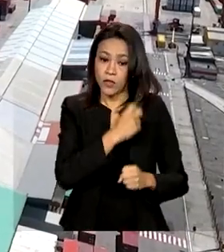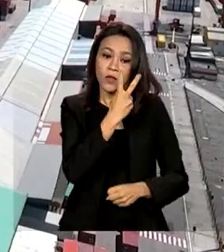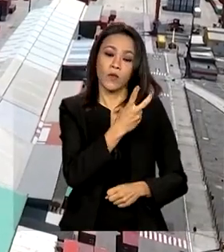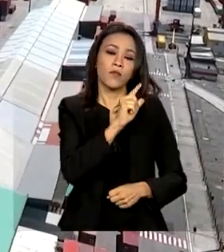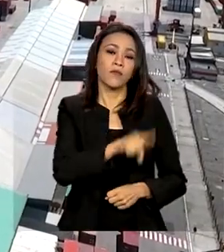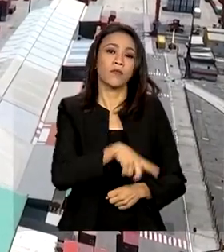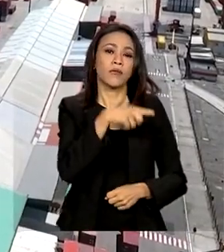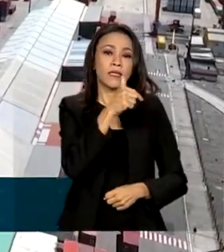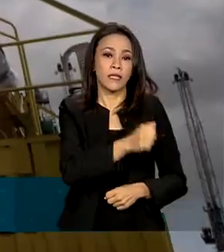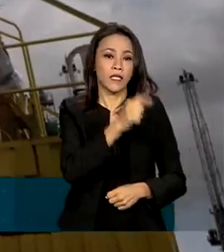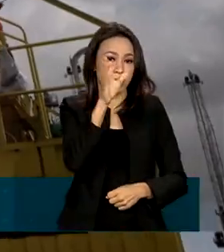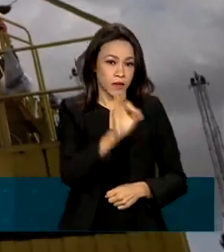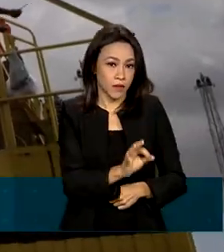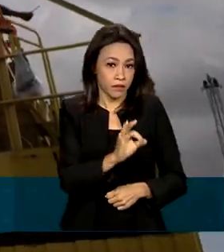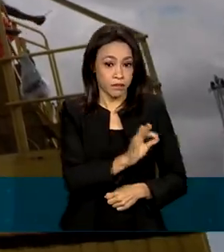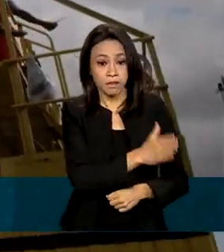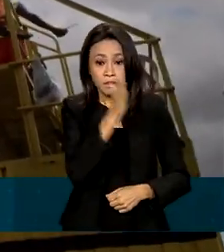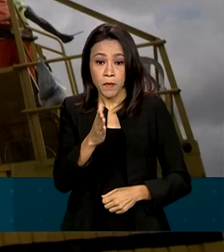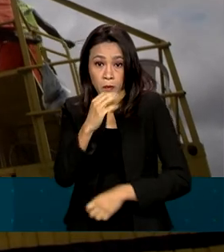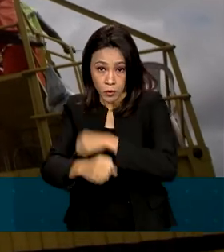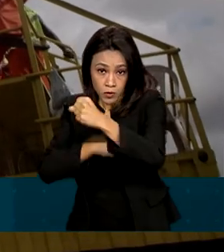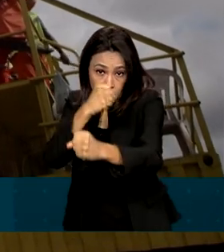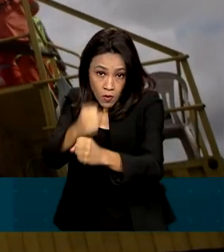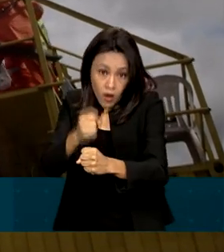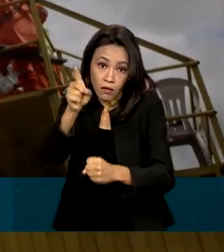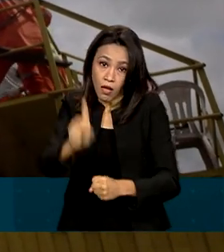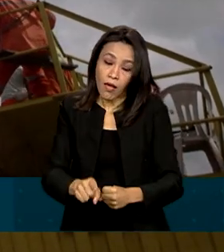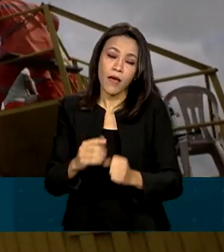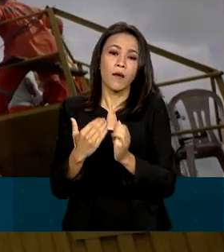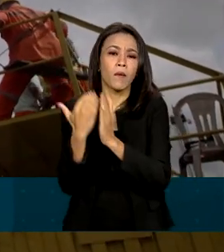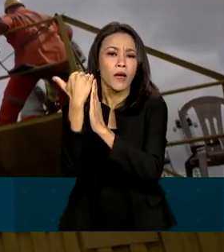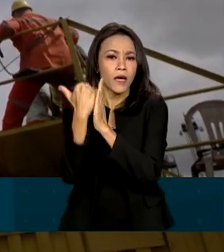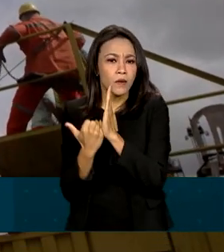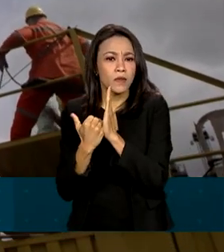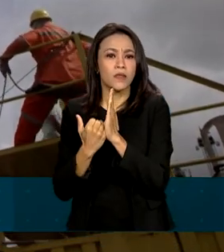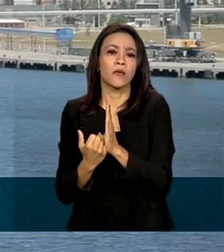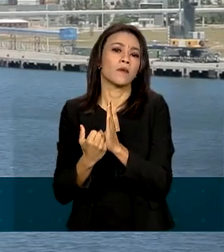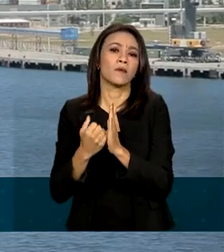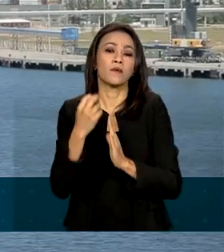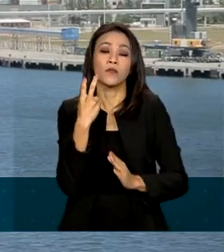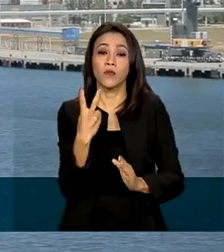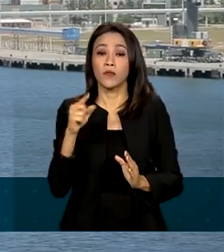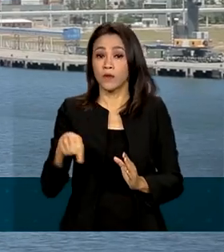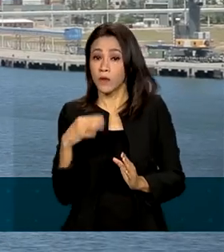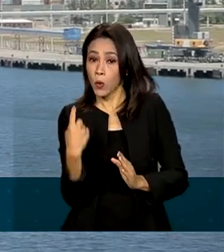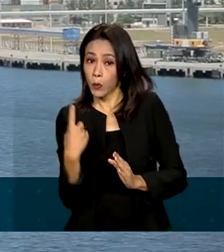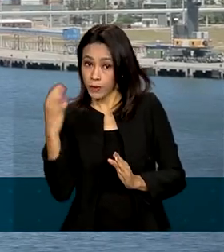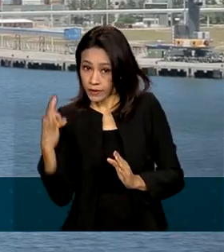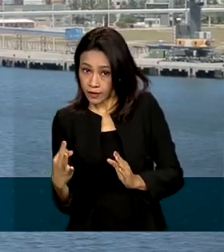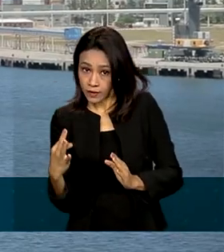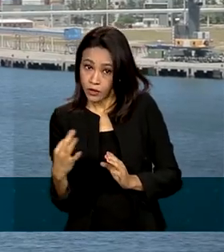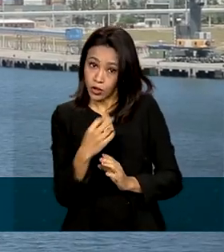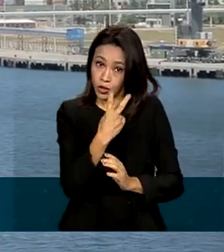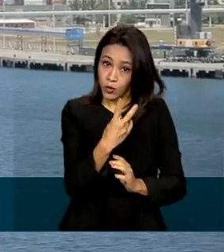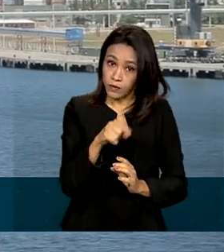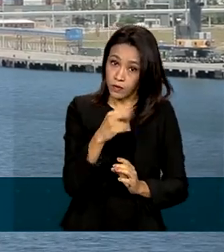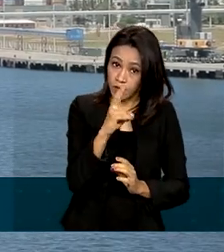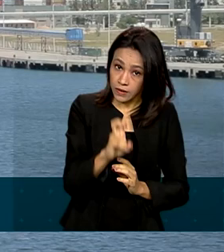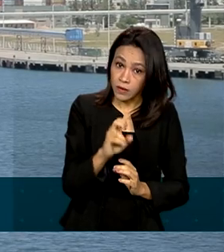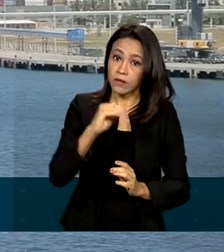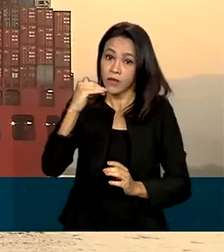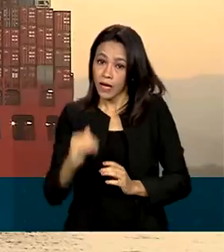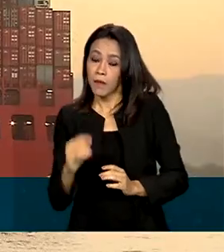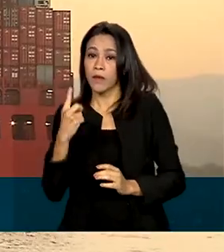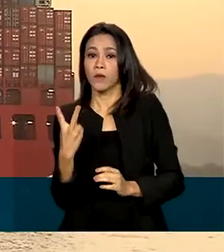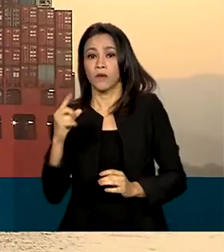para o ano que vem a previsão é de redução de 2,5 para 2,1%. em relação ao comportamento dos preços